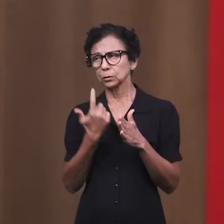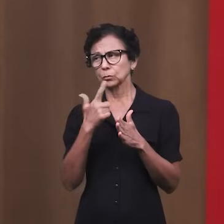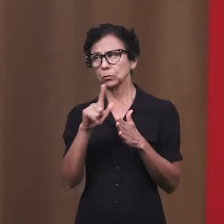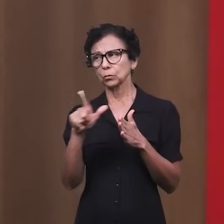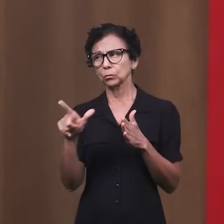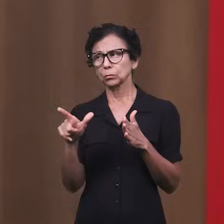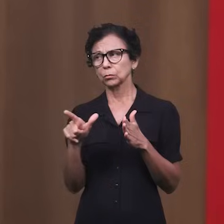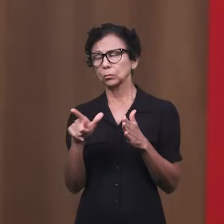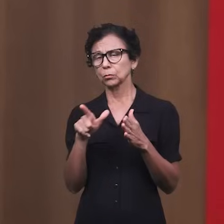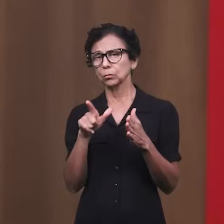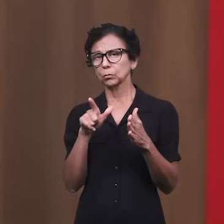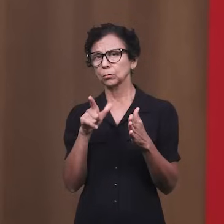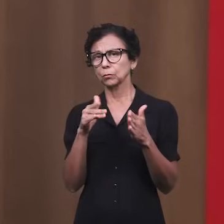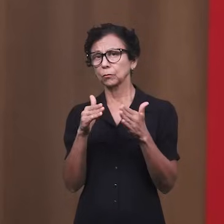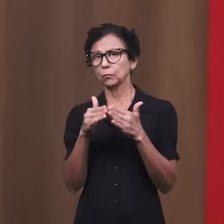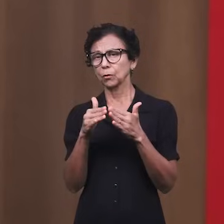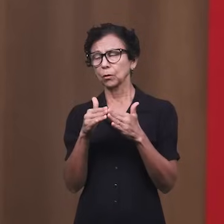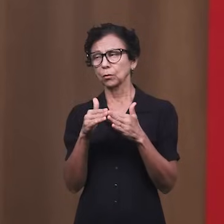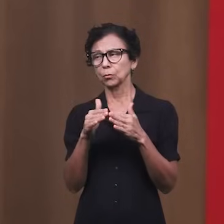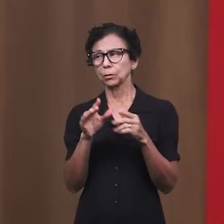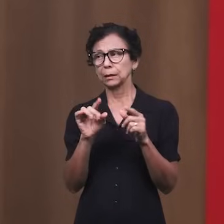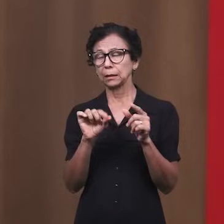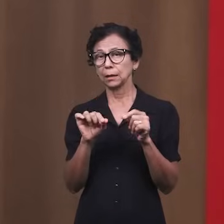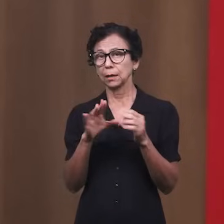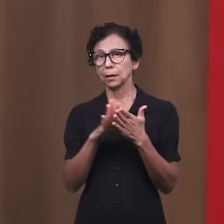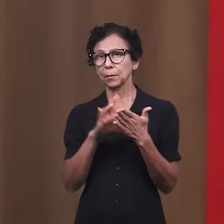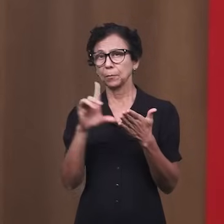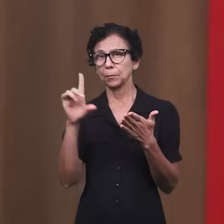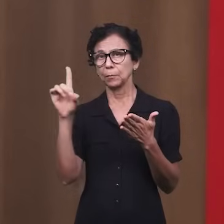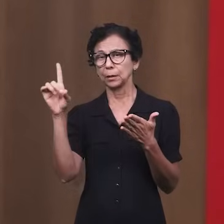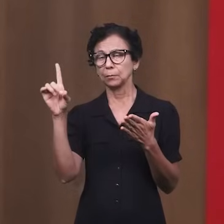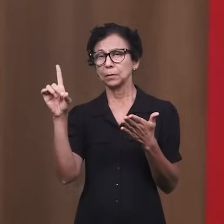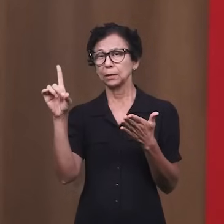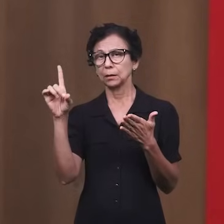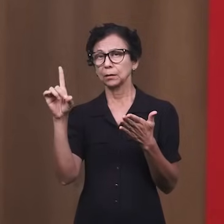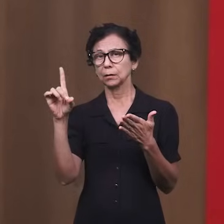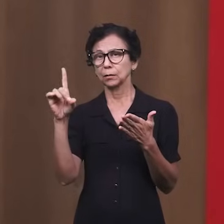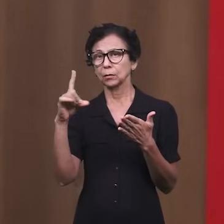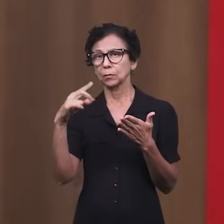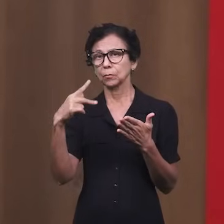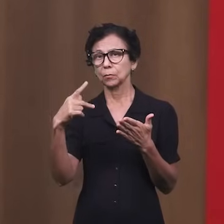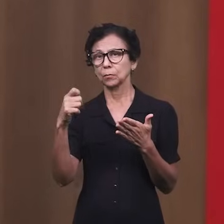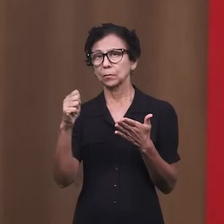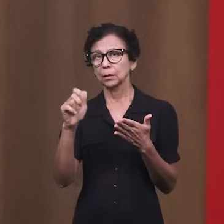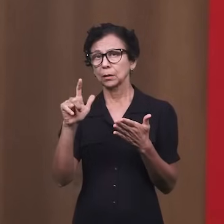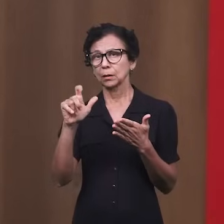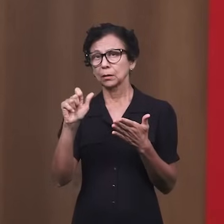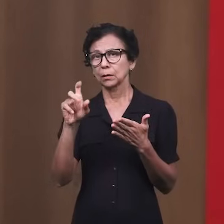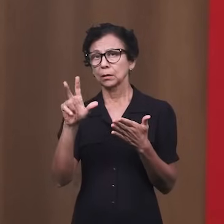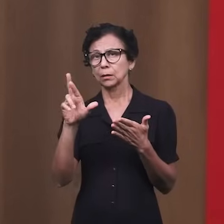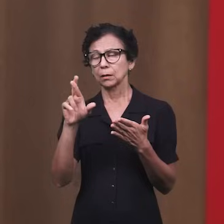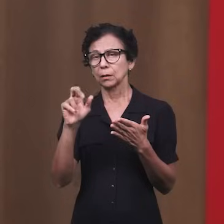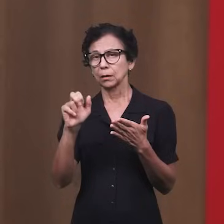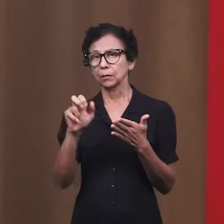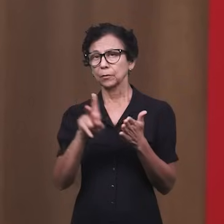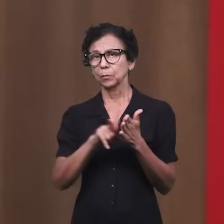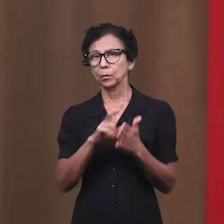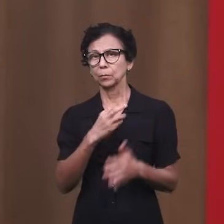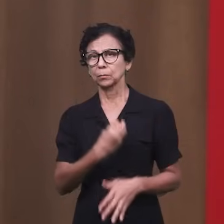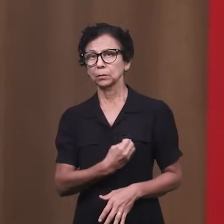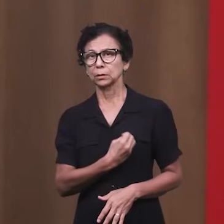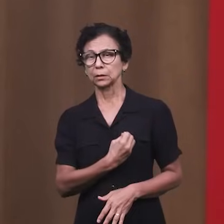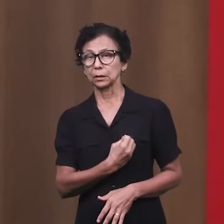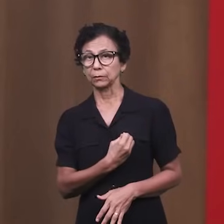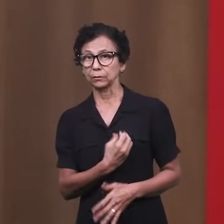é o sentido da da Bíblia como Palavra da Vida eh essa palavra